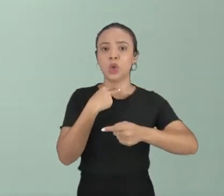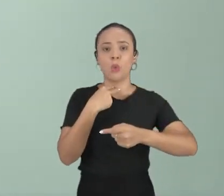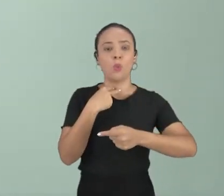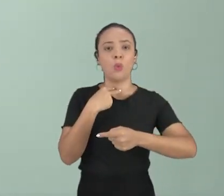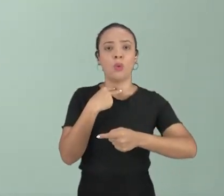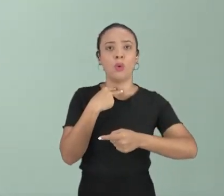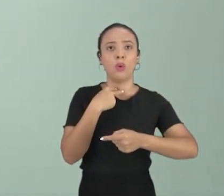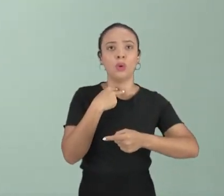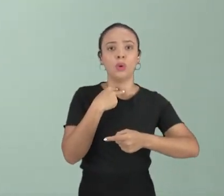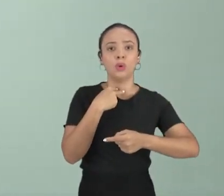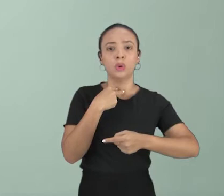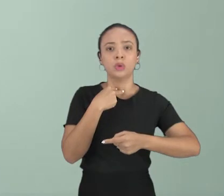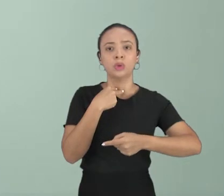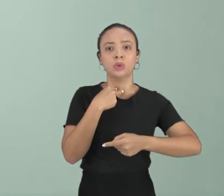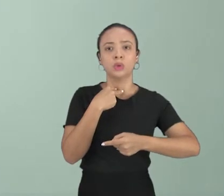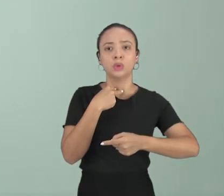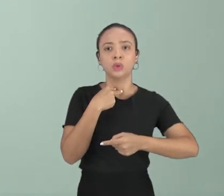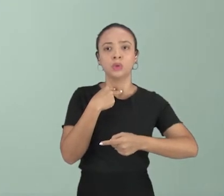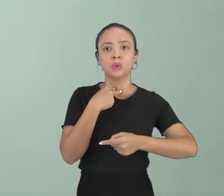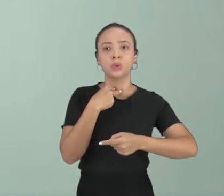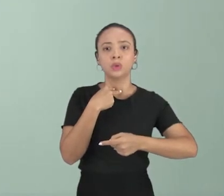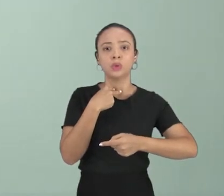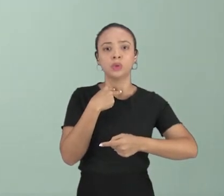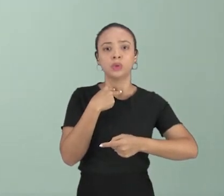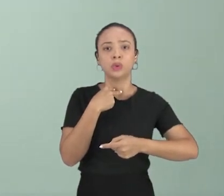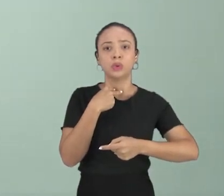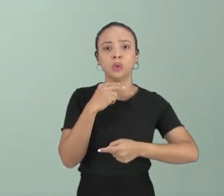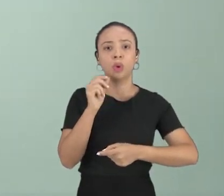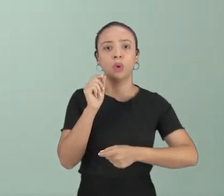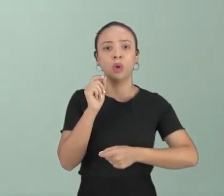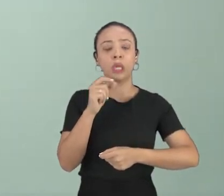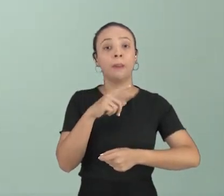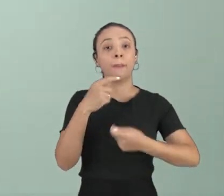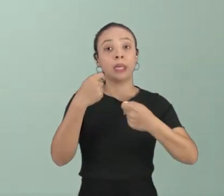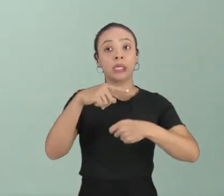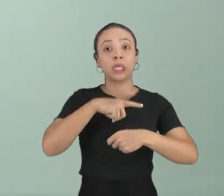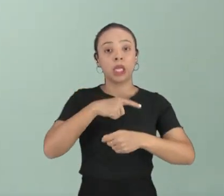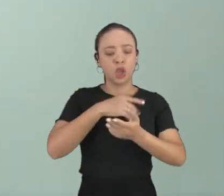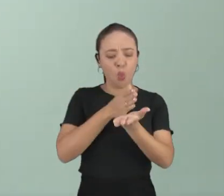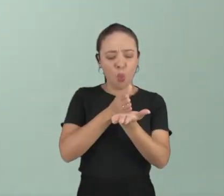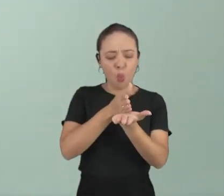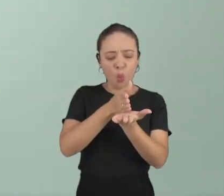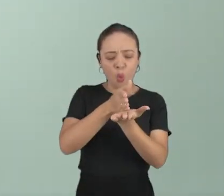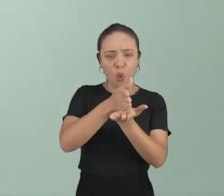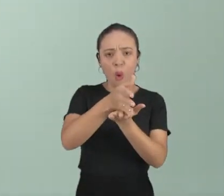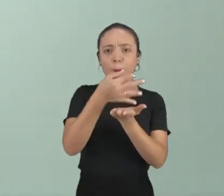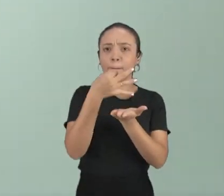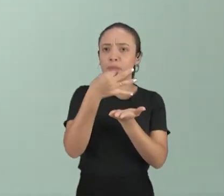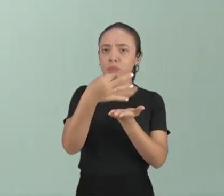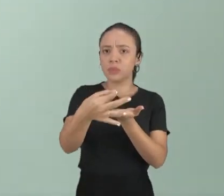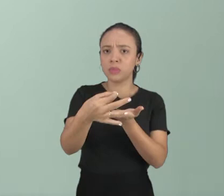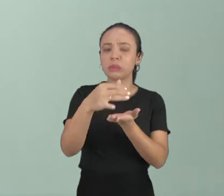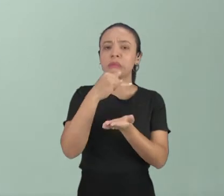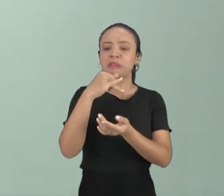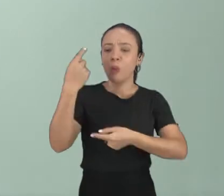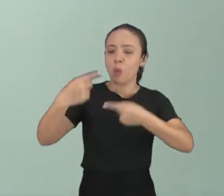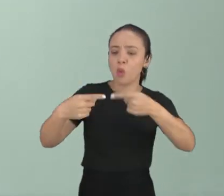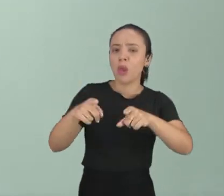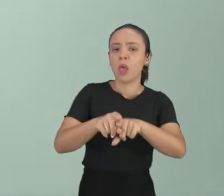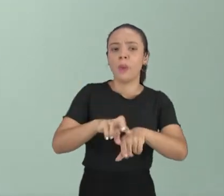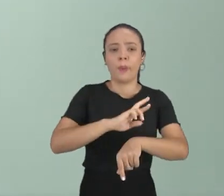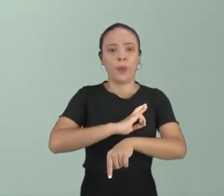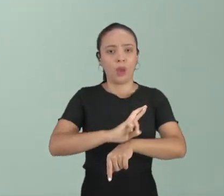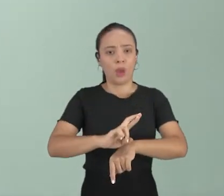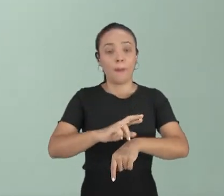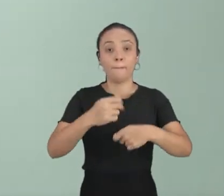delimitar, você vai delimitar aí uma questão, uma linha, né? Para as suas opiniões políticas, religiosas,